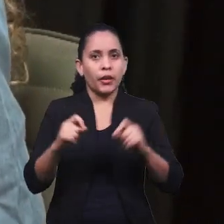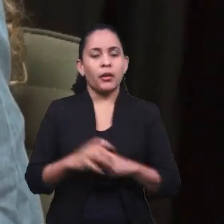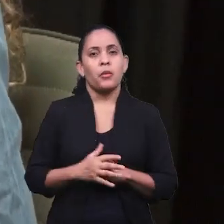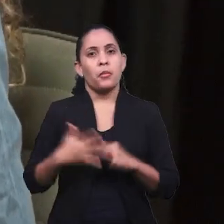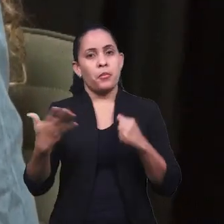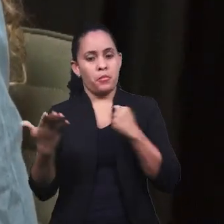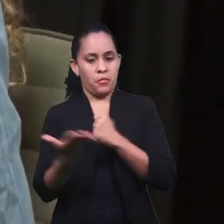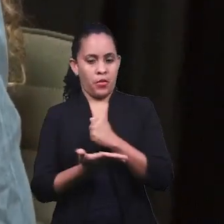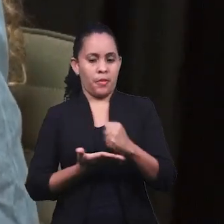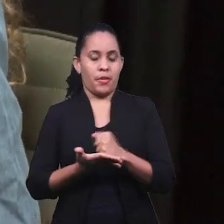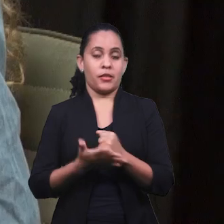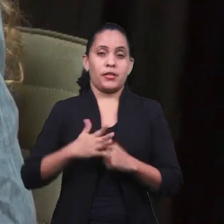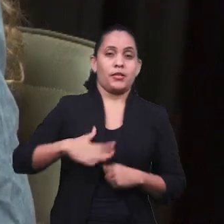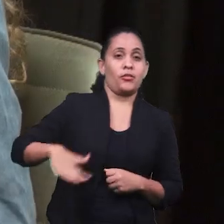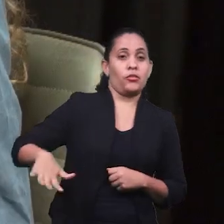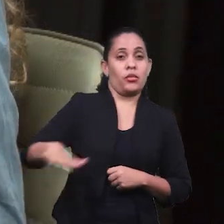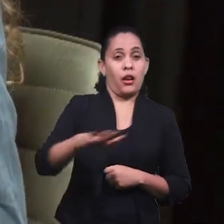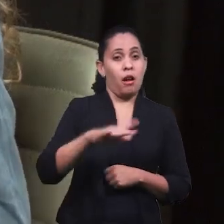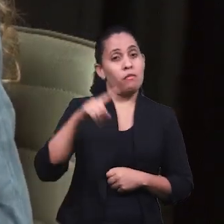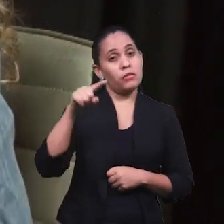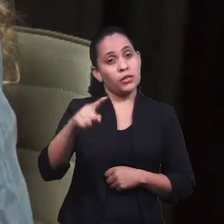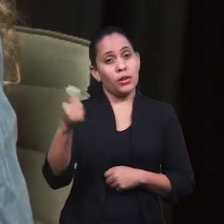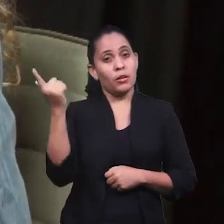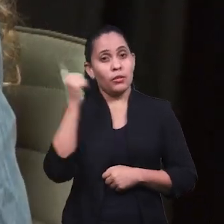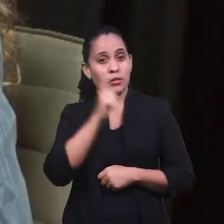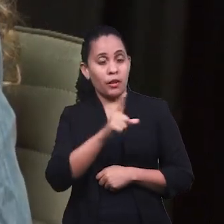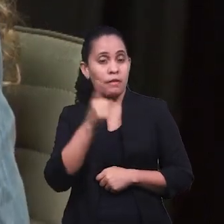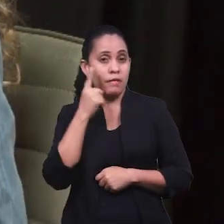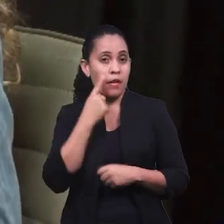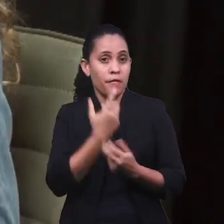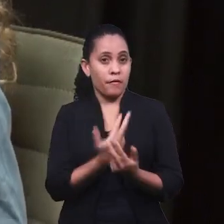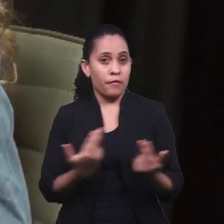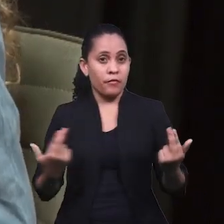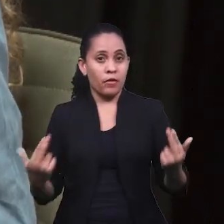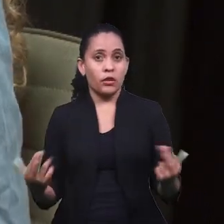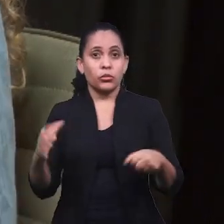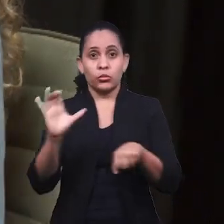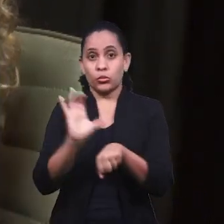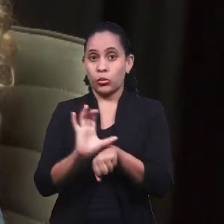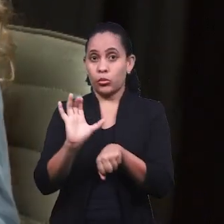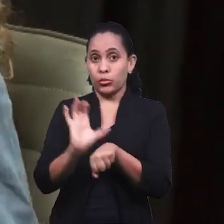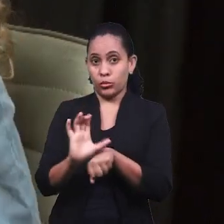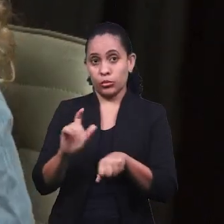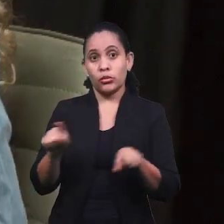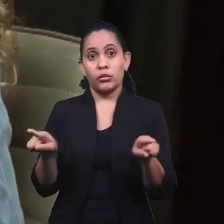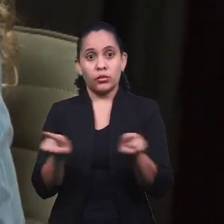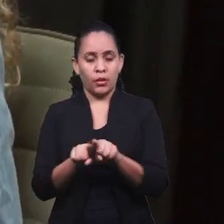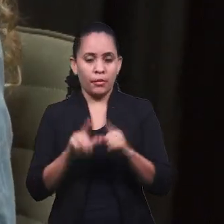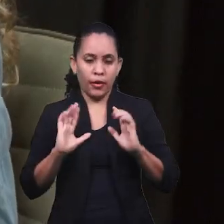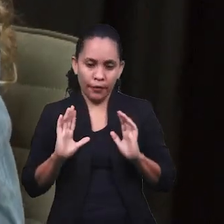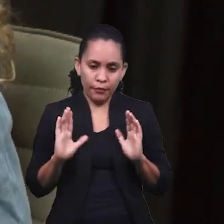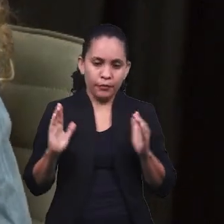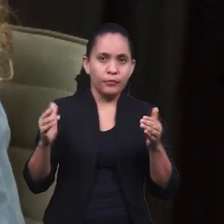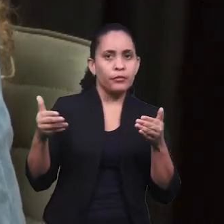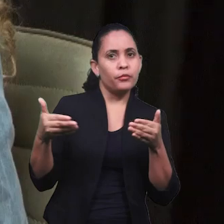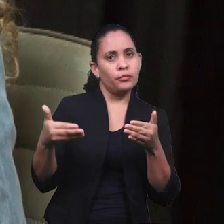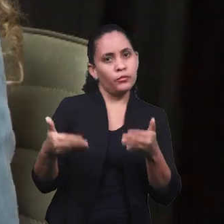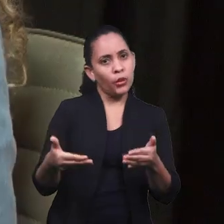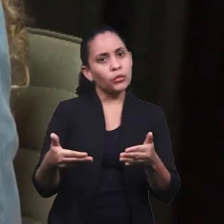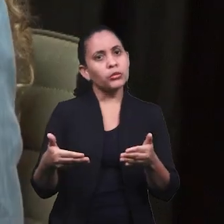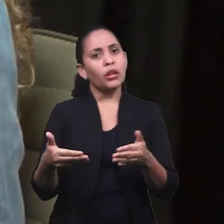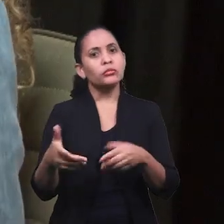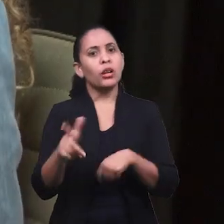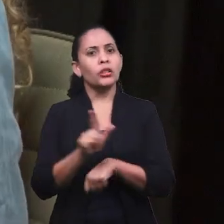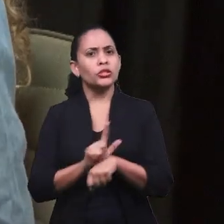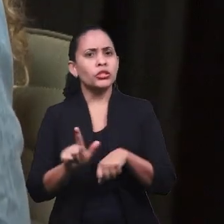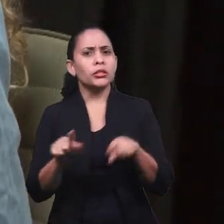né, dentro dele, porque ele é mais voltado à gestão, a negócio, à estrutura de tecnologia dentro das organizações. Ele